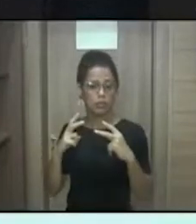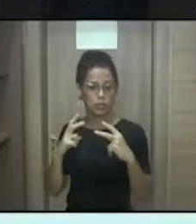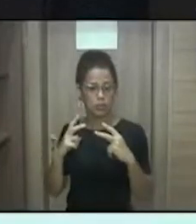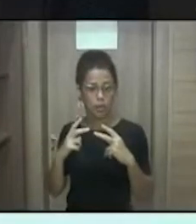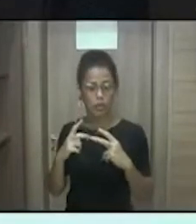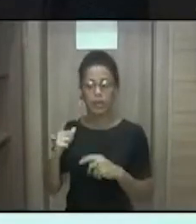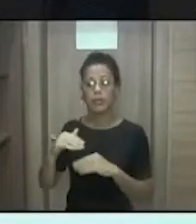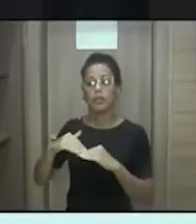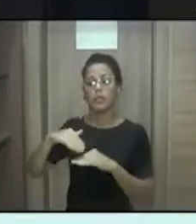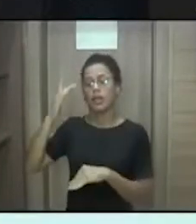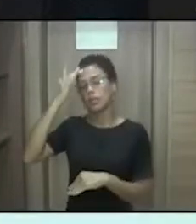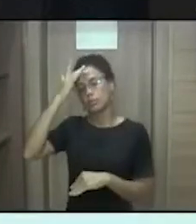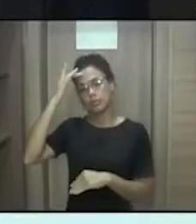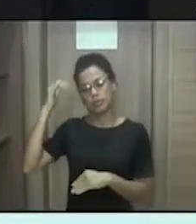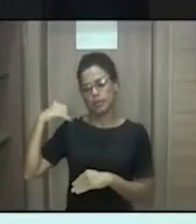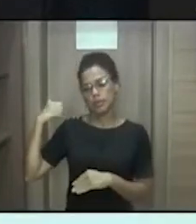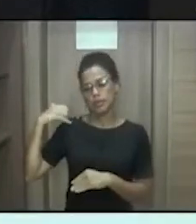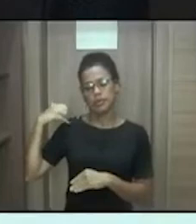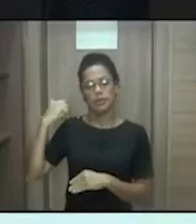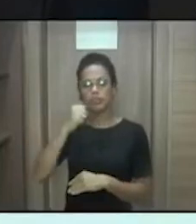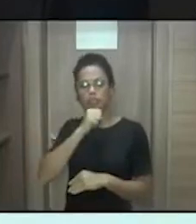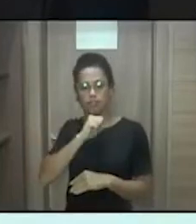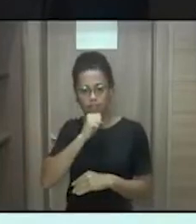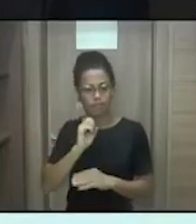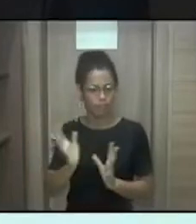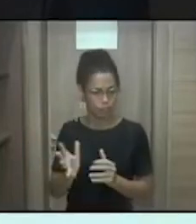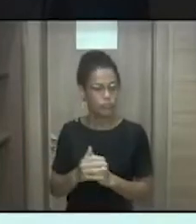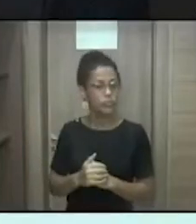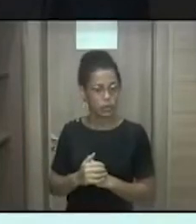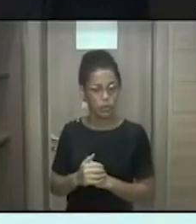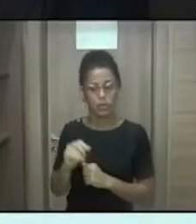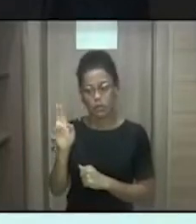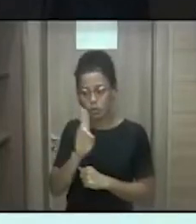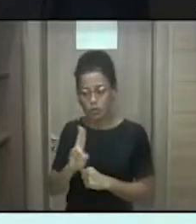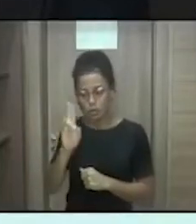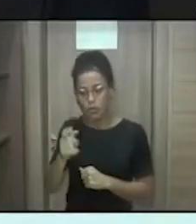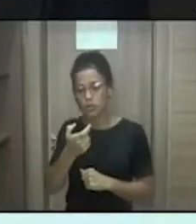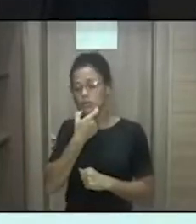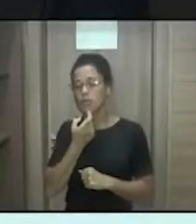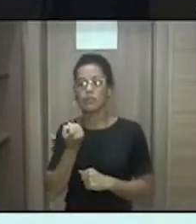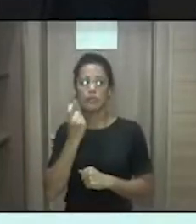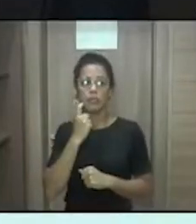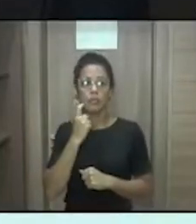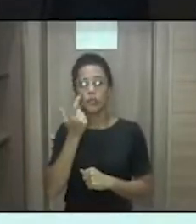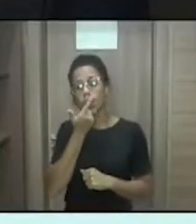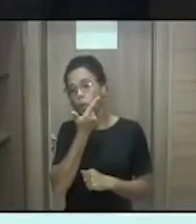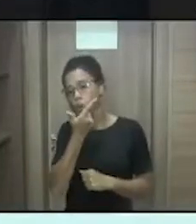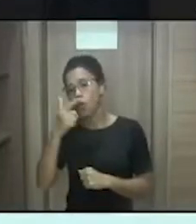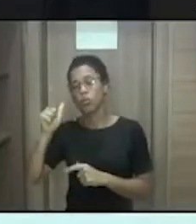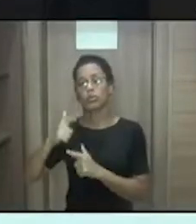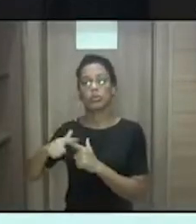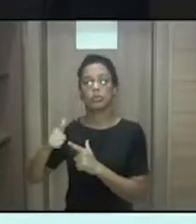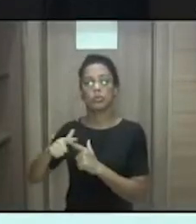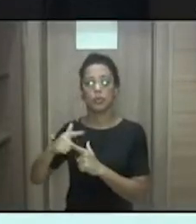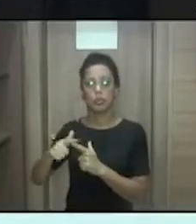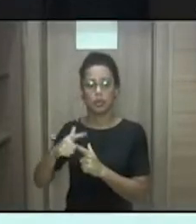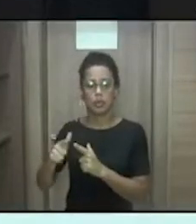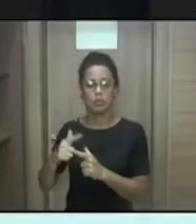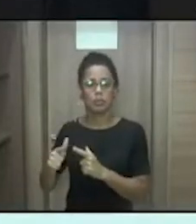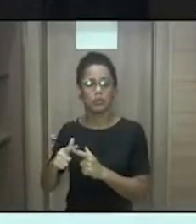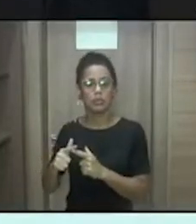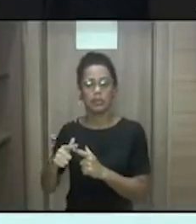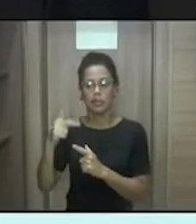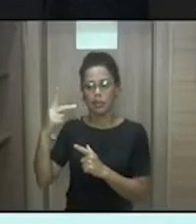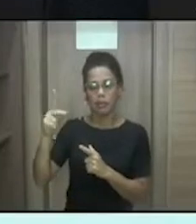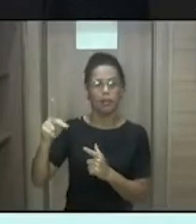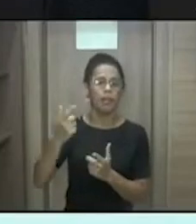pessoas mais idosas utilizando prótese por conta de problemas periodontais ou outros problemas que são oriundos da boca e